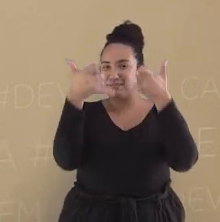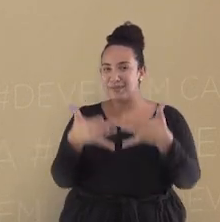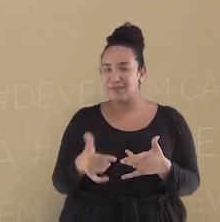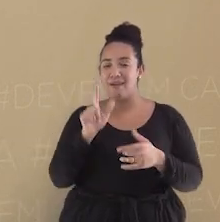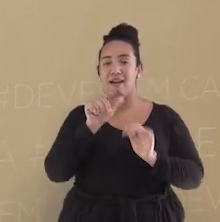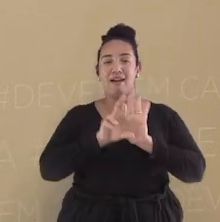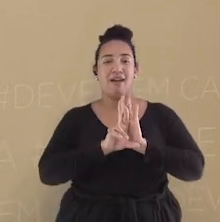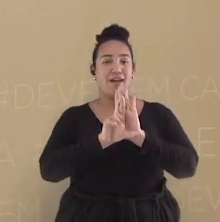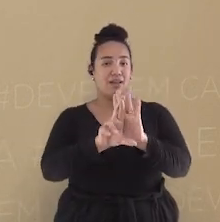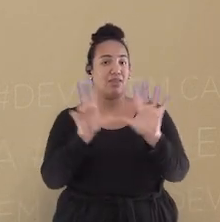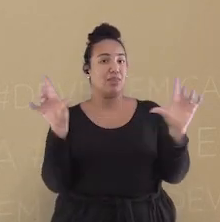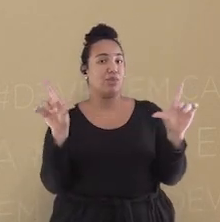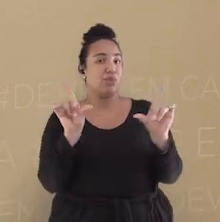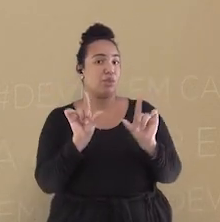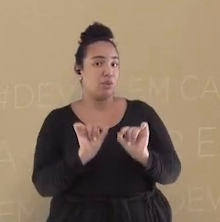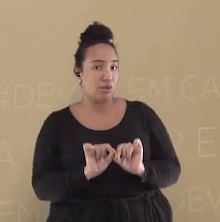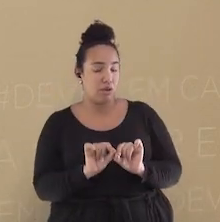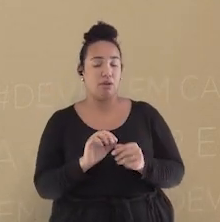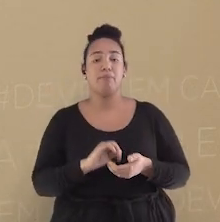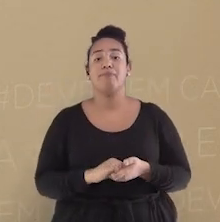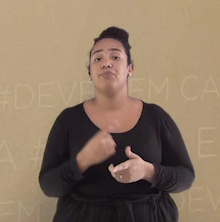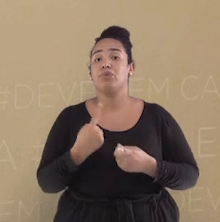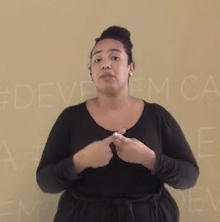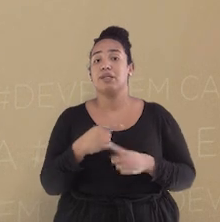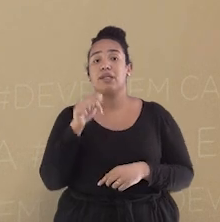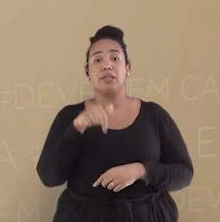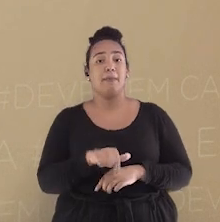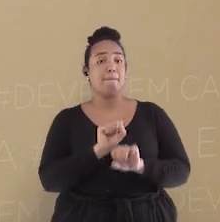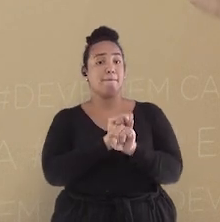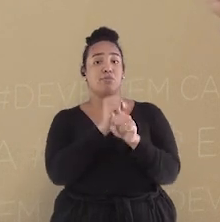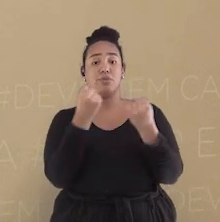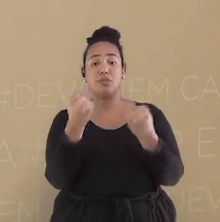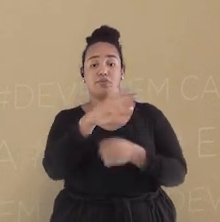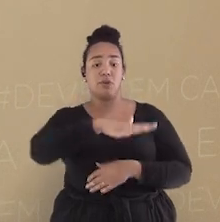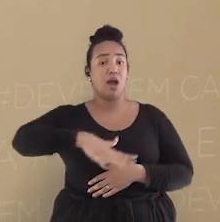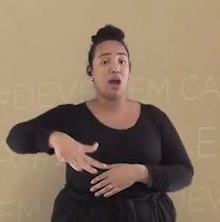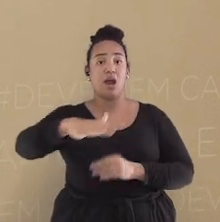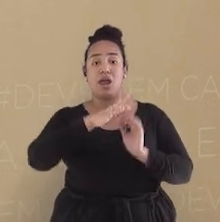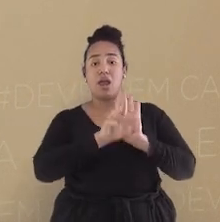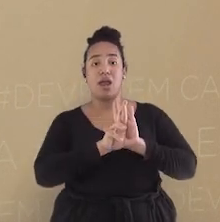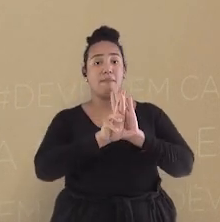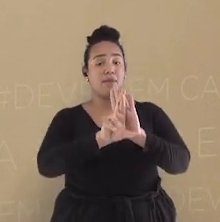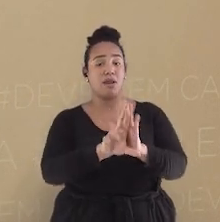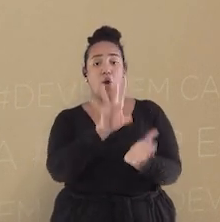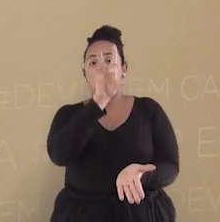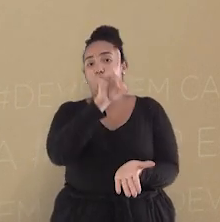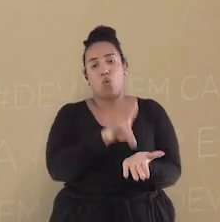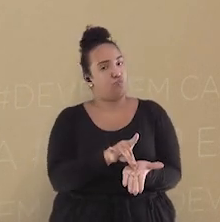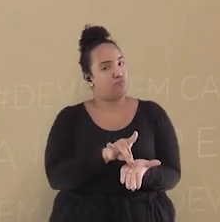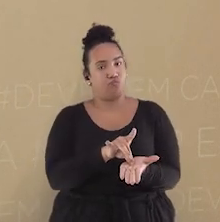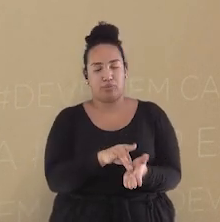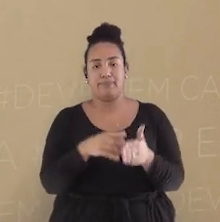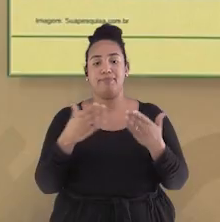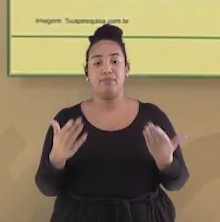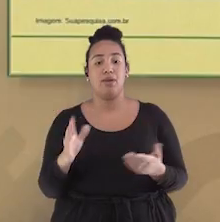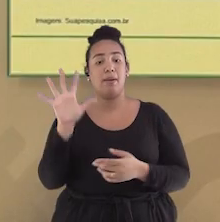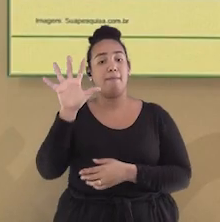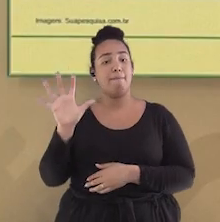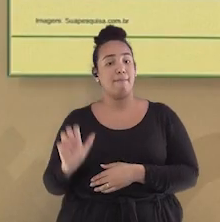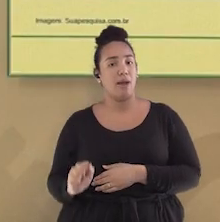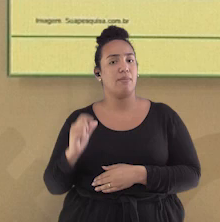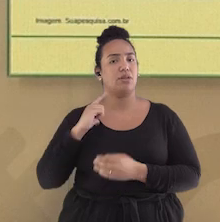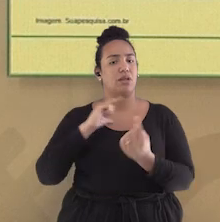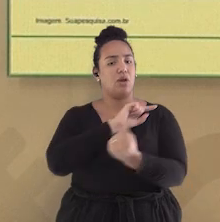vídeo, é uma representação reduzida, pois não seria possível representar esse espaço em seu tamanho real. E